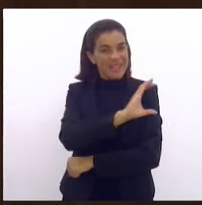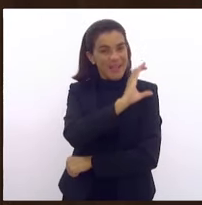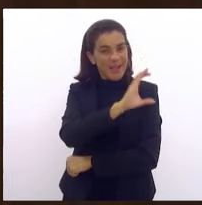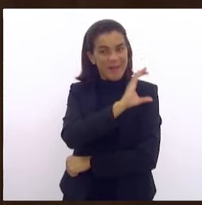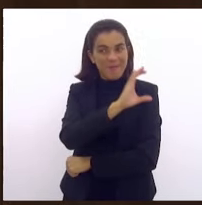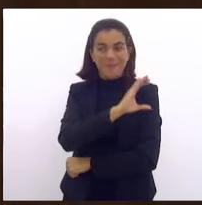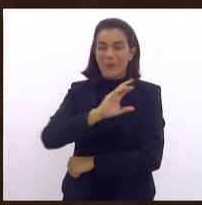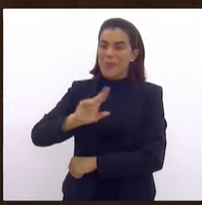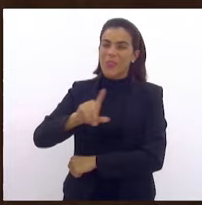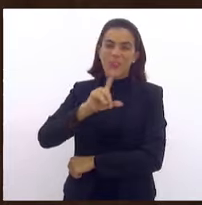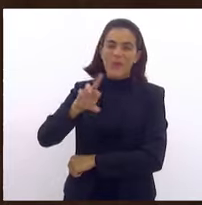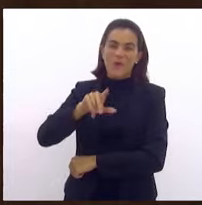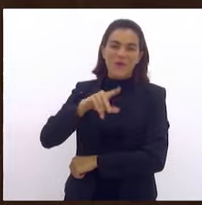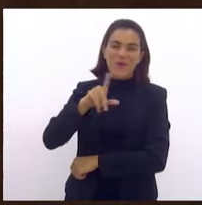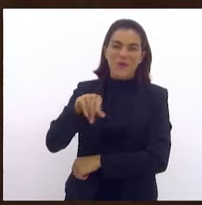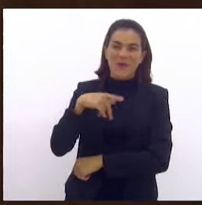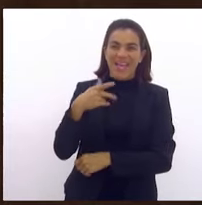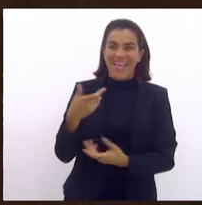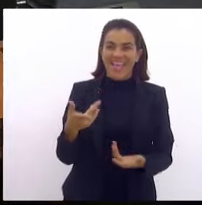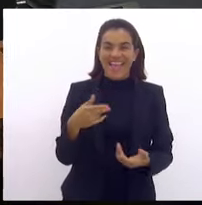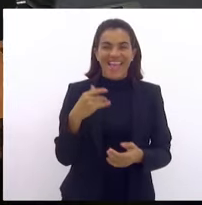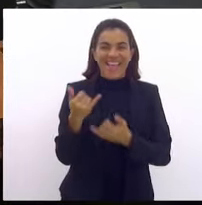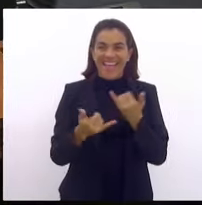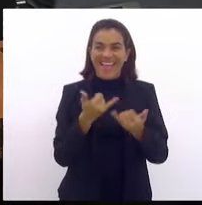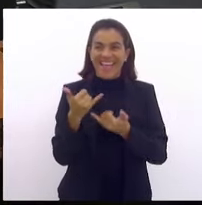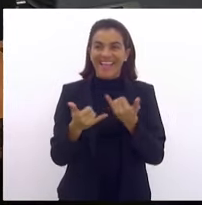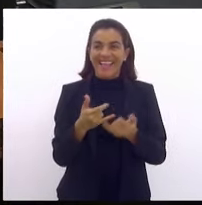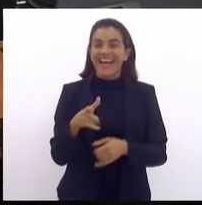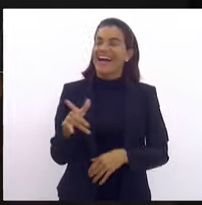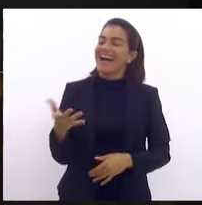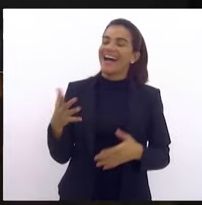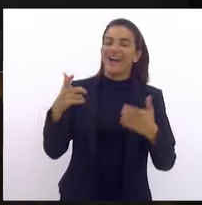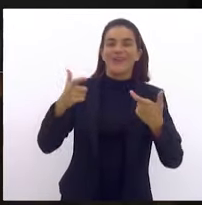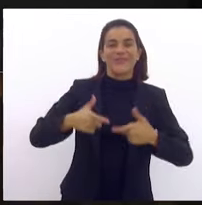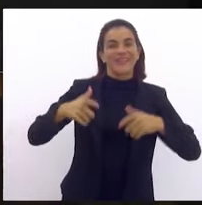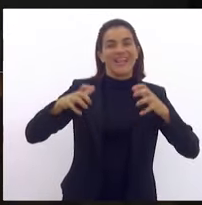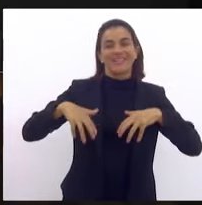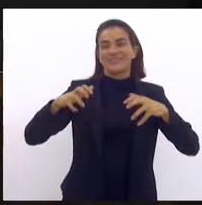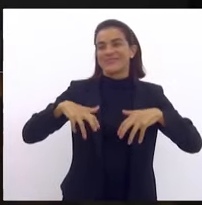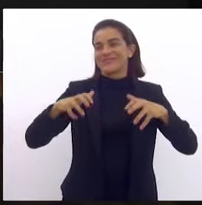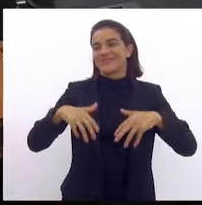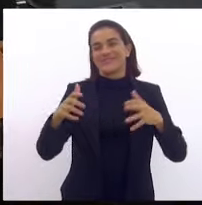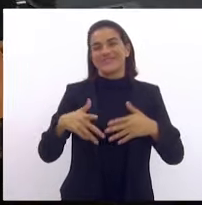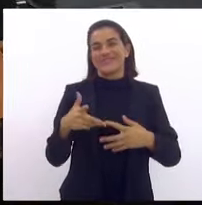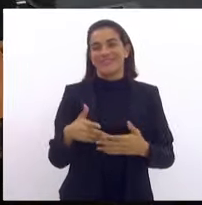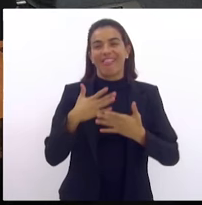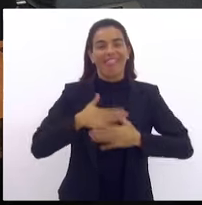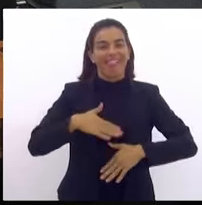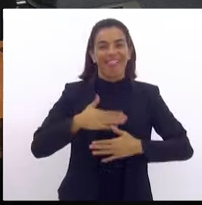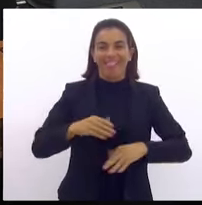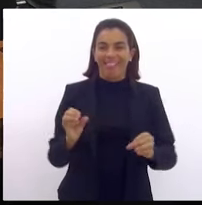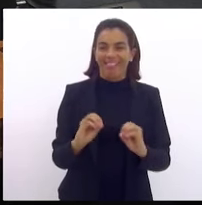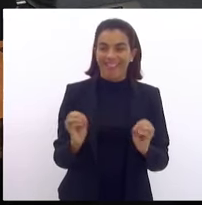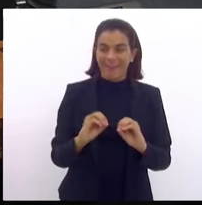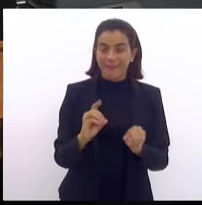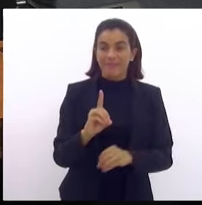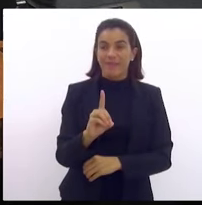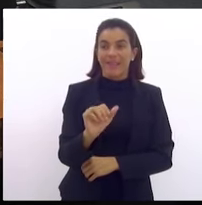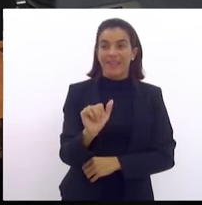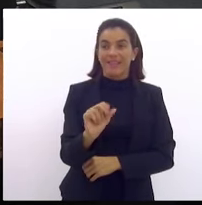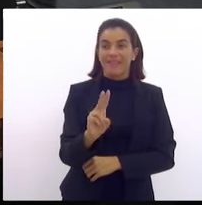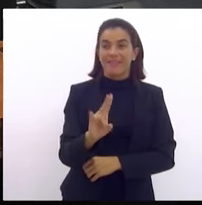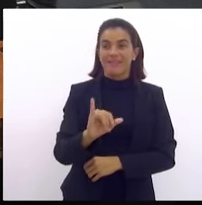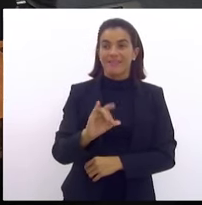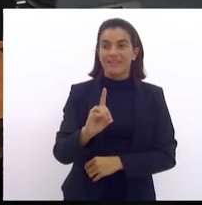não é marmelada. O Luiz Paulo está aqui. Essa terra dos chuviscos não sossega. Está aqui o David Andrew, cadê ele